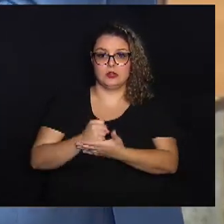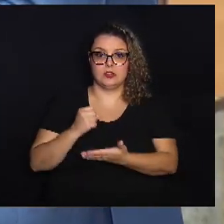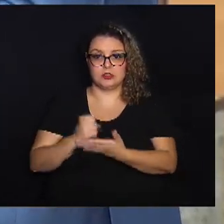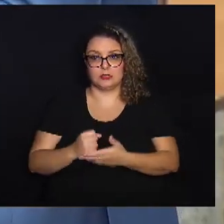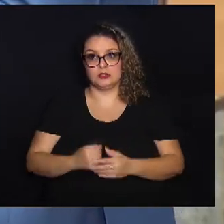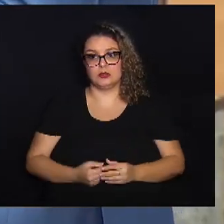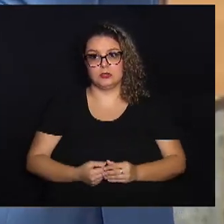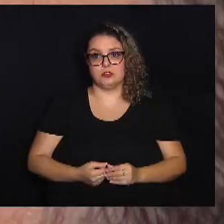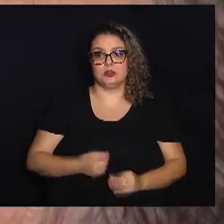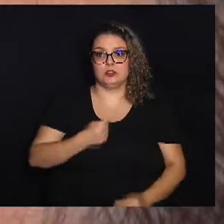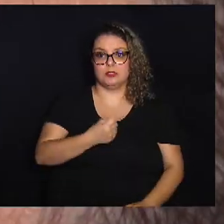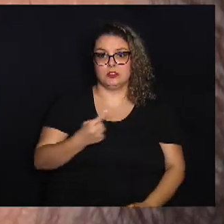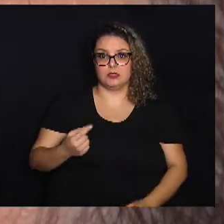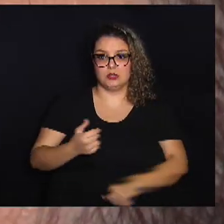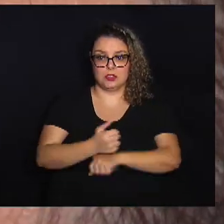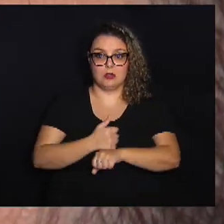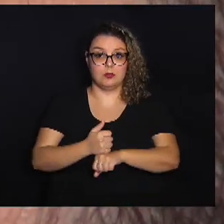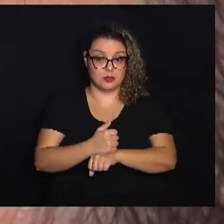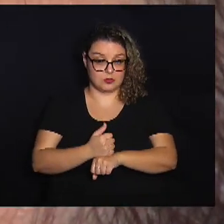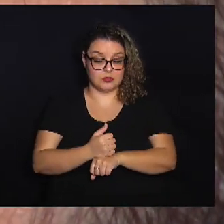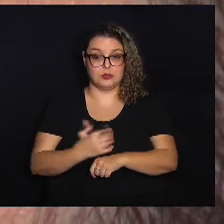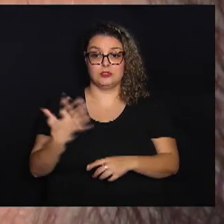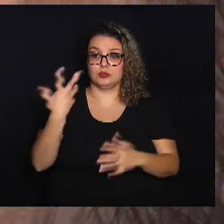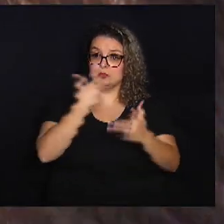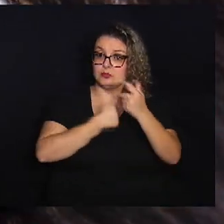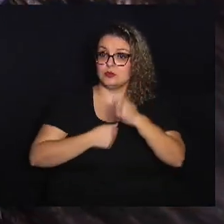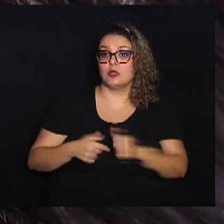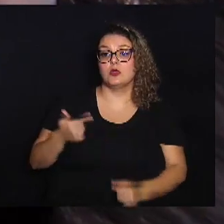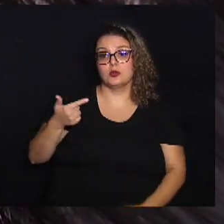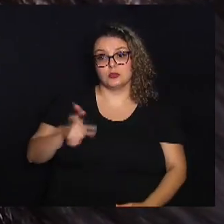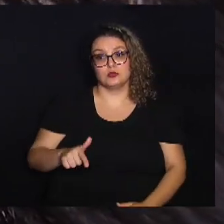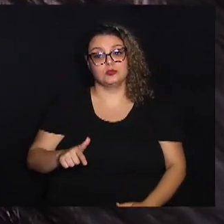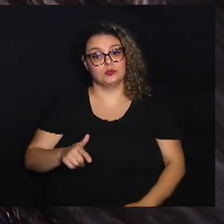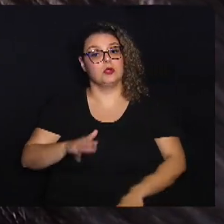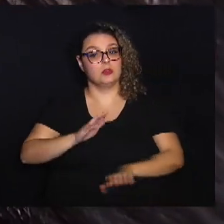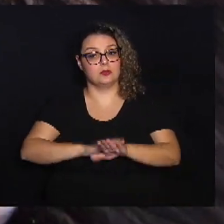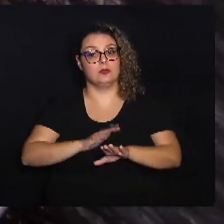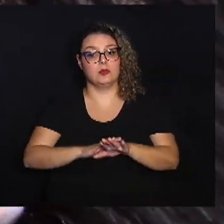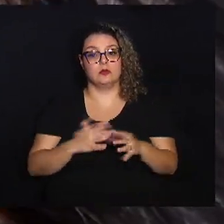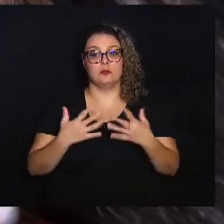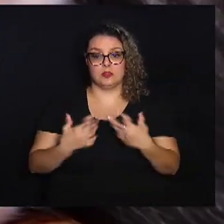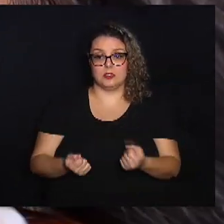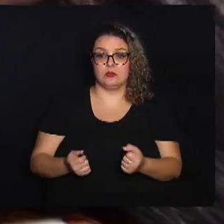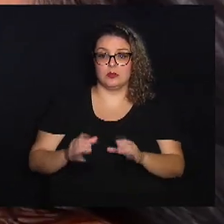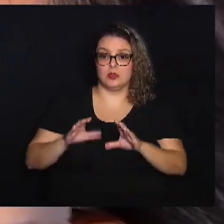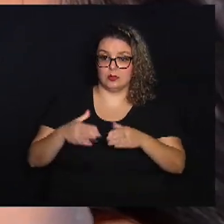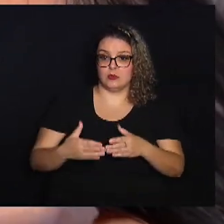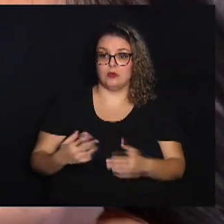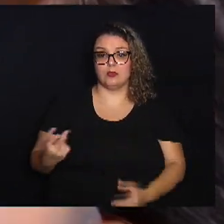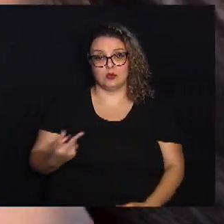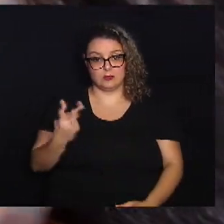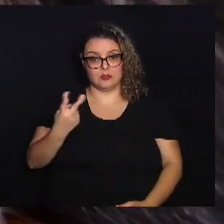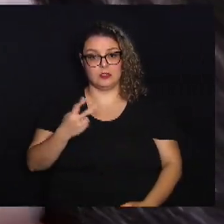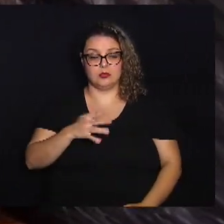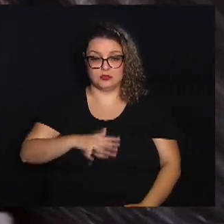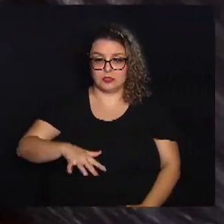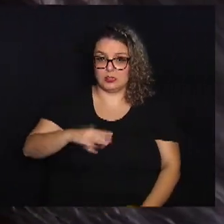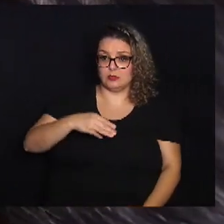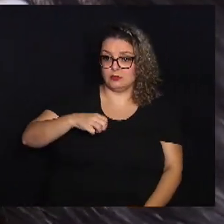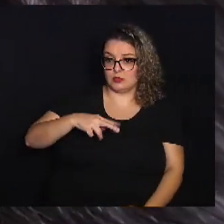Cada profissional de beleza poderá continuar atuando para receber a comissão de acordo com os valores de mercado.